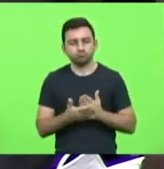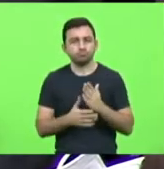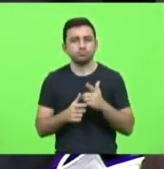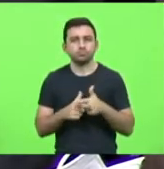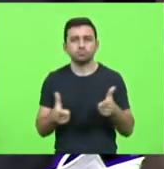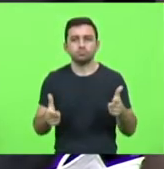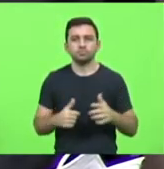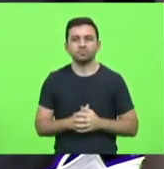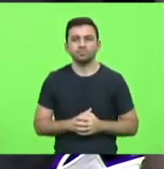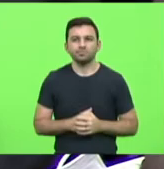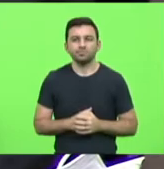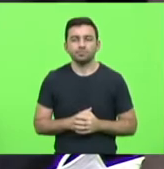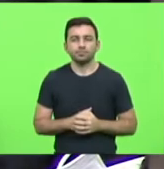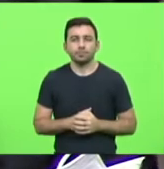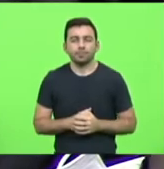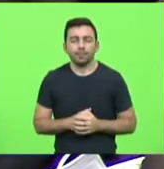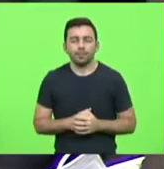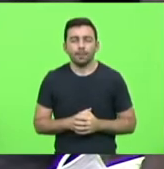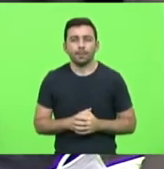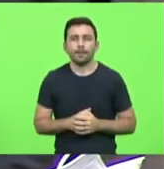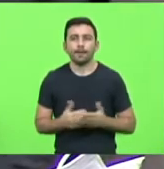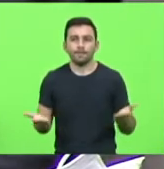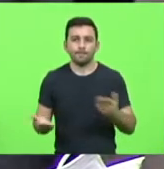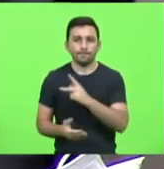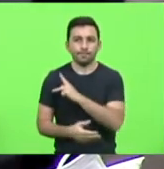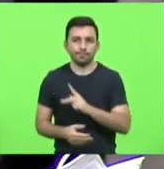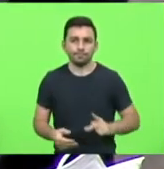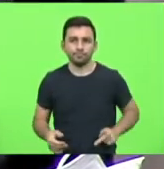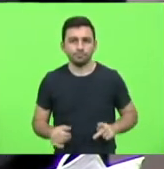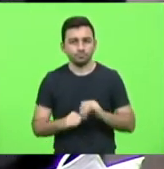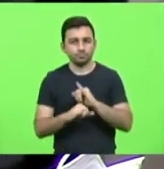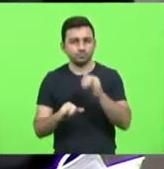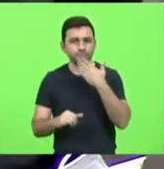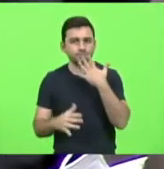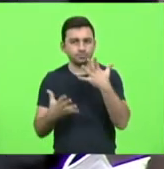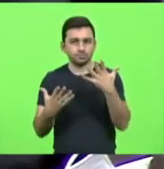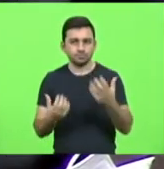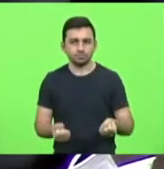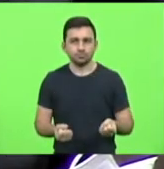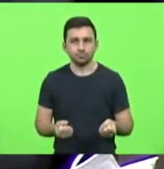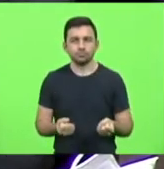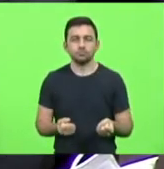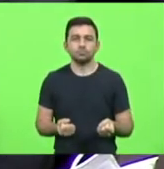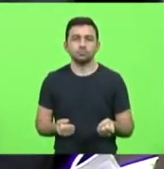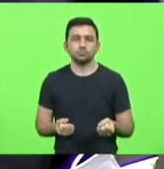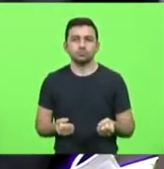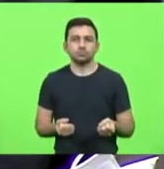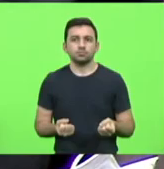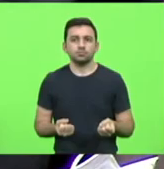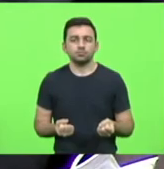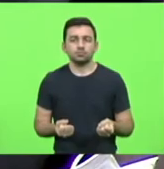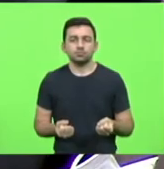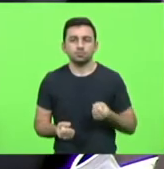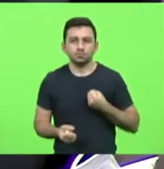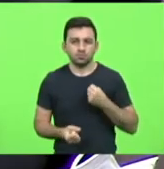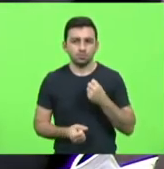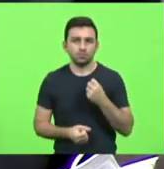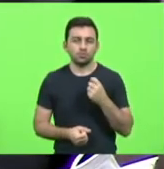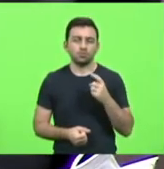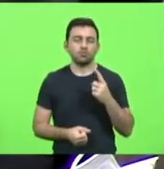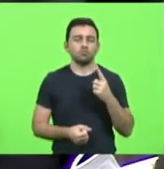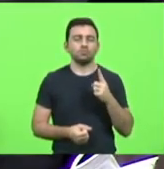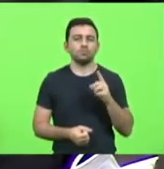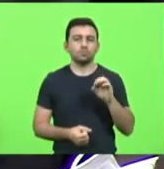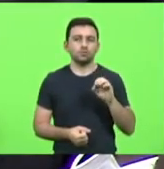maioria. Esta presidência comunica que defere os seguintes requerimentos. Requerimentos 1058